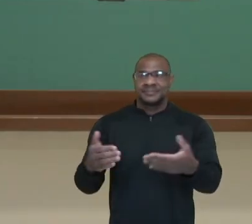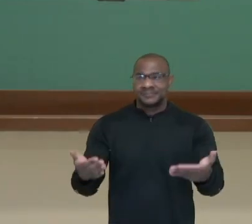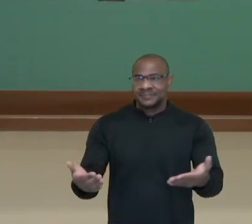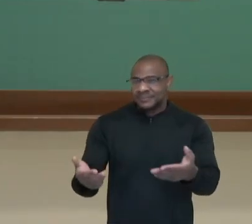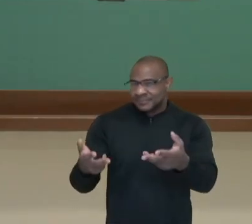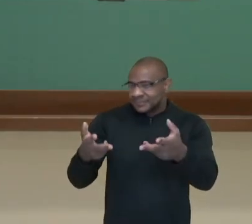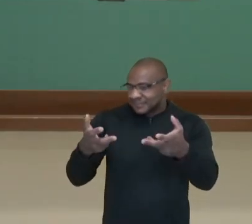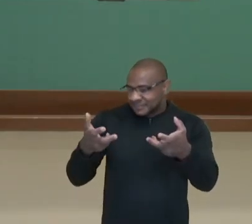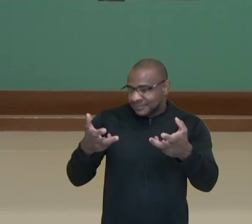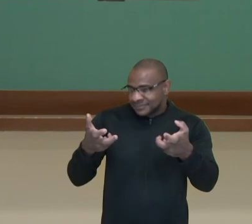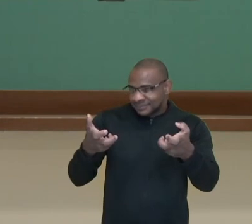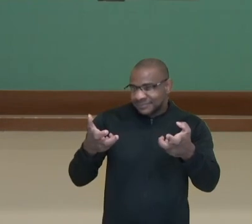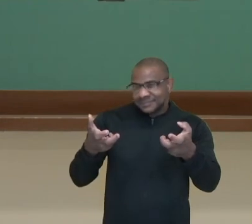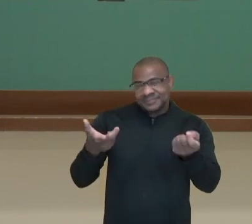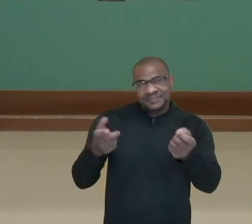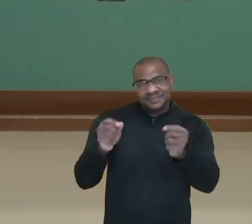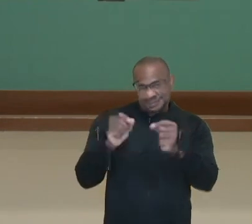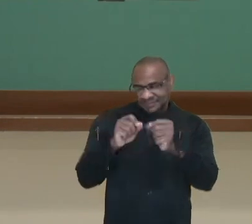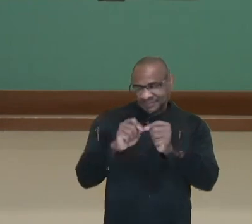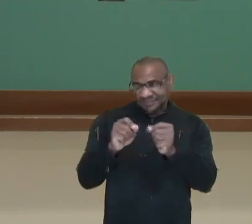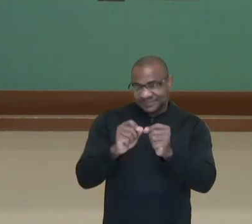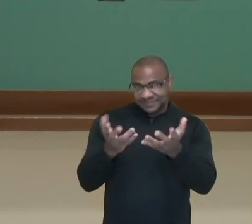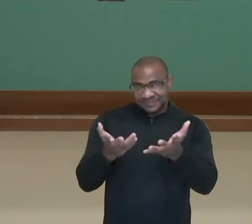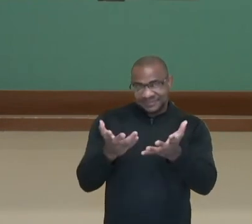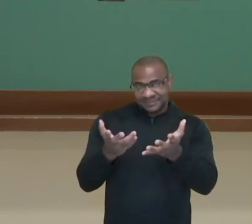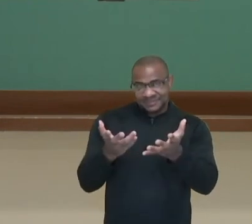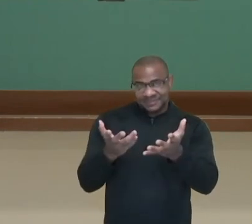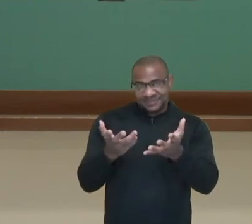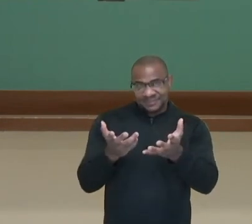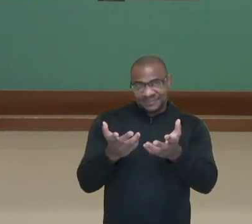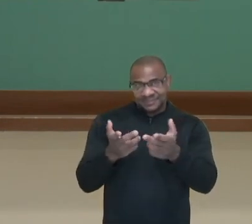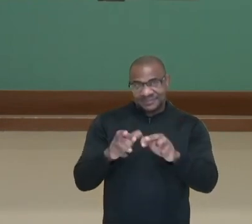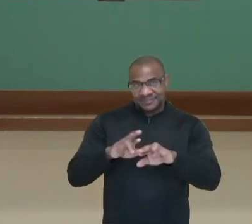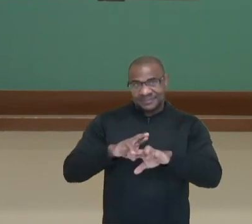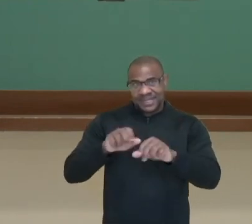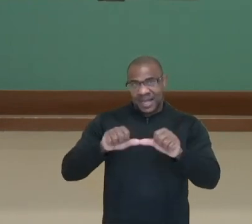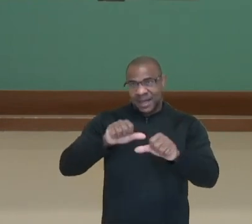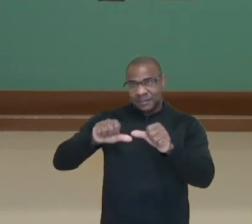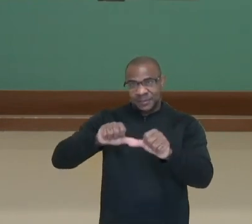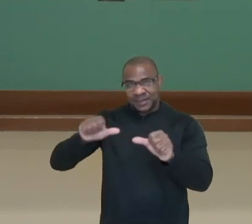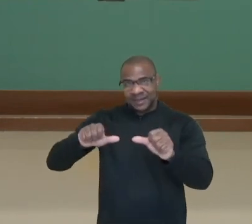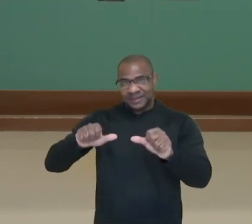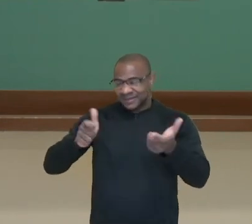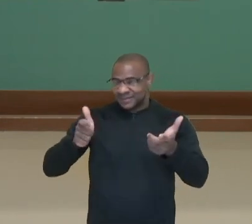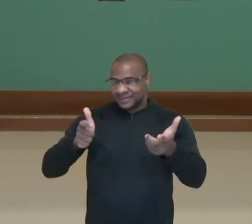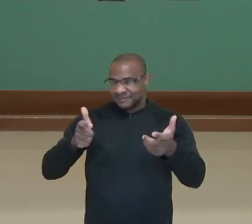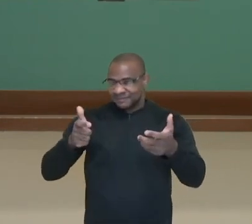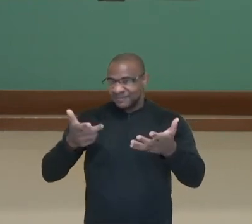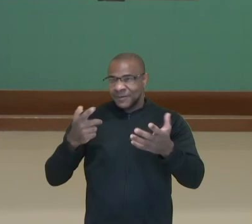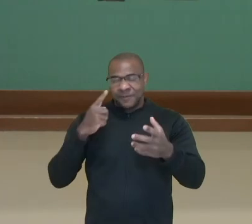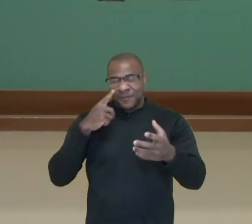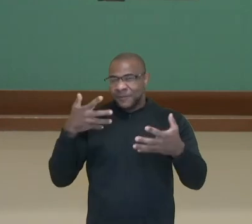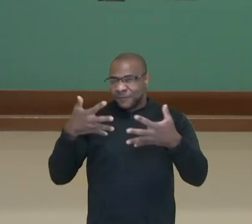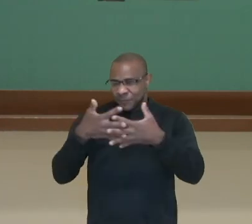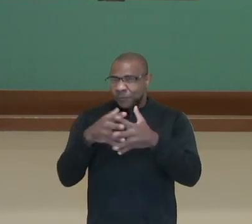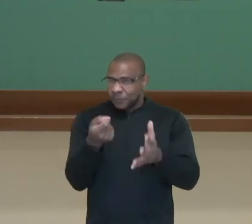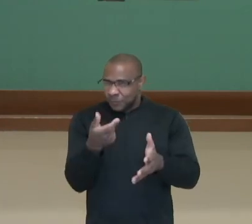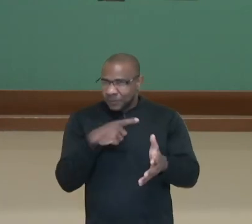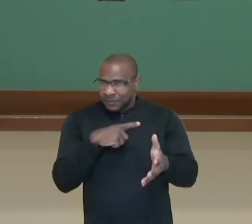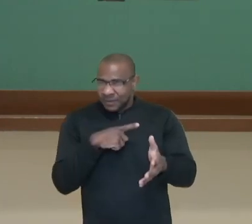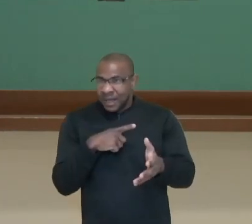Identificou as variáveis aí, dependente e independente? Ficou um pouquinho confuso? A prof ajuda você então, vamos